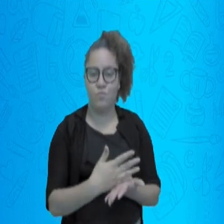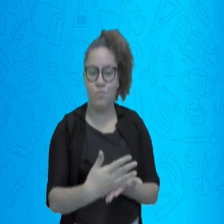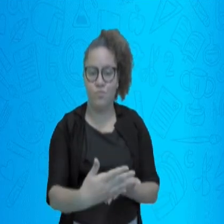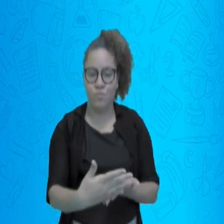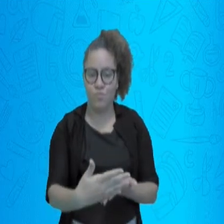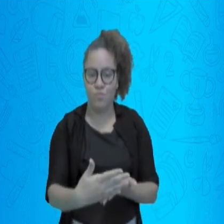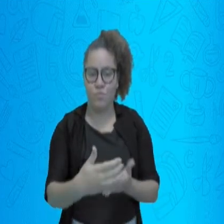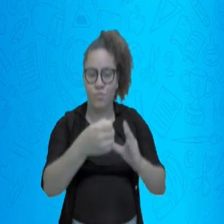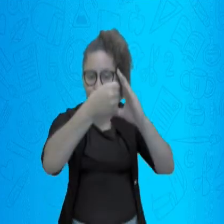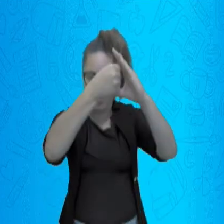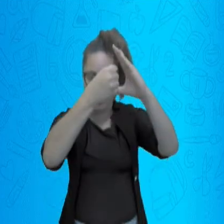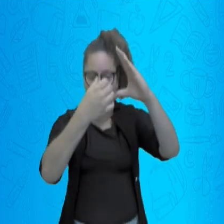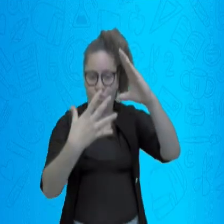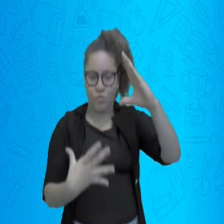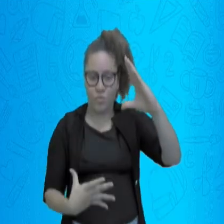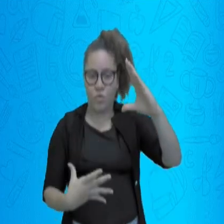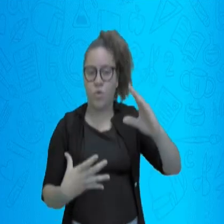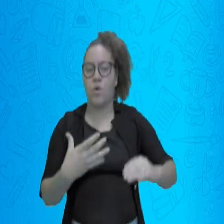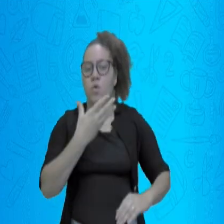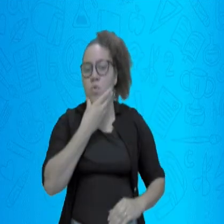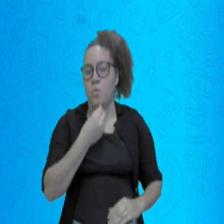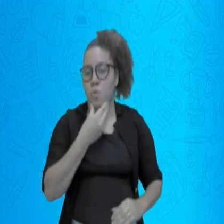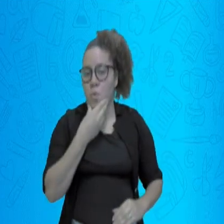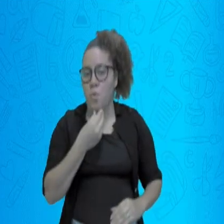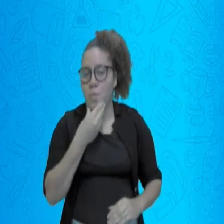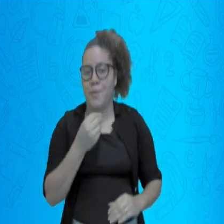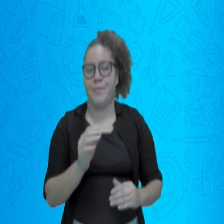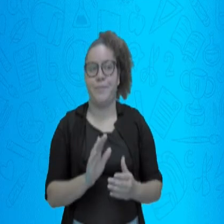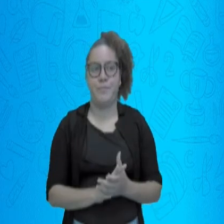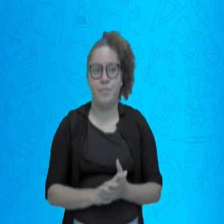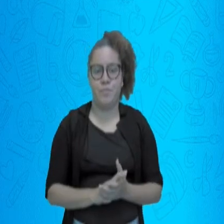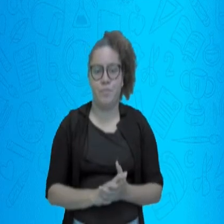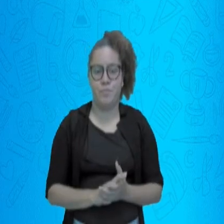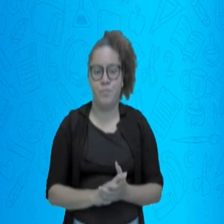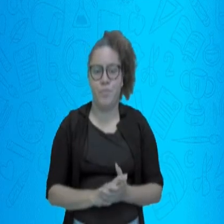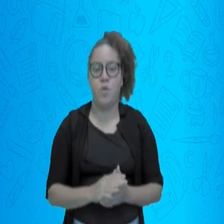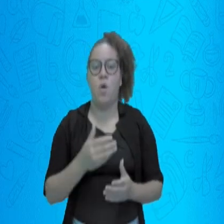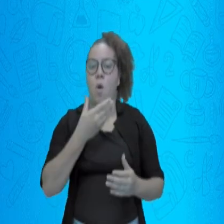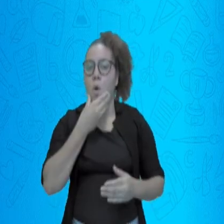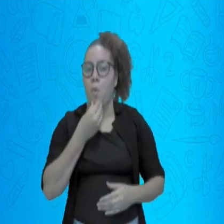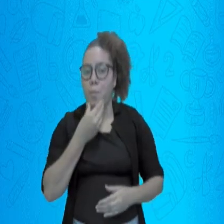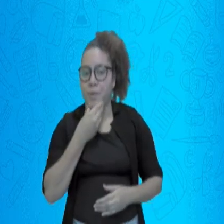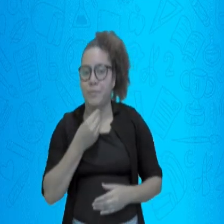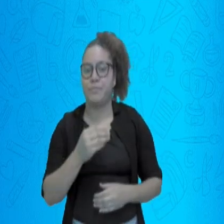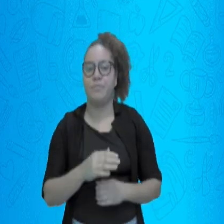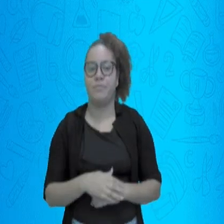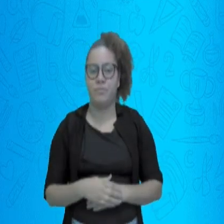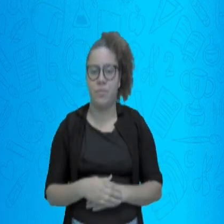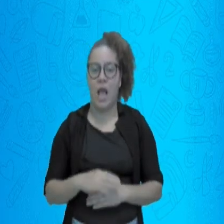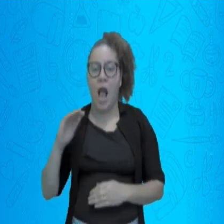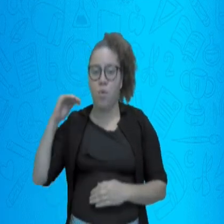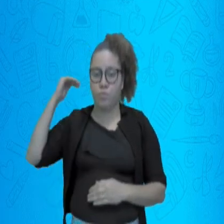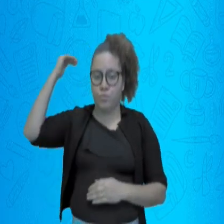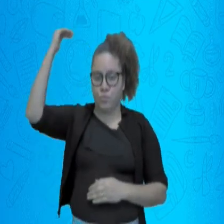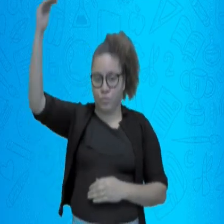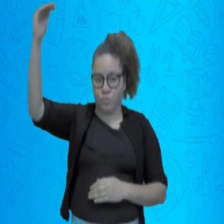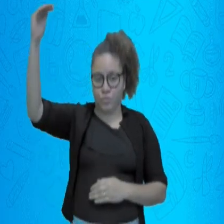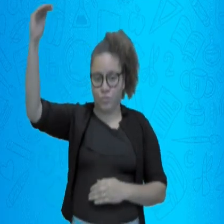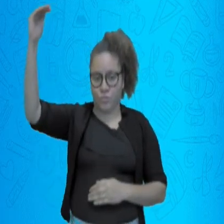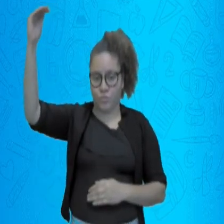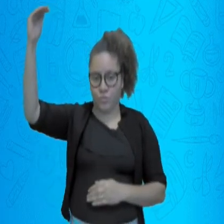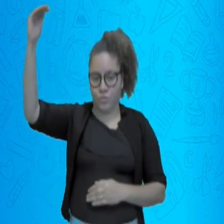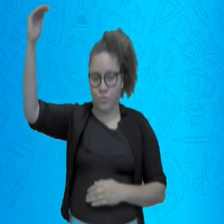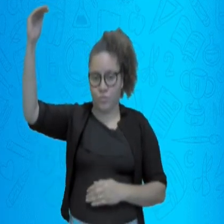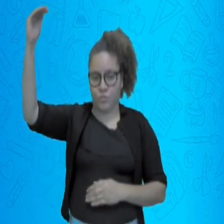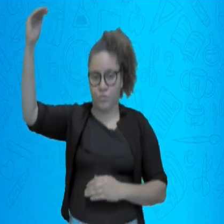com as características dele, ok? Ele é um homem, ele é alto. Em